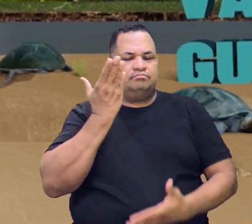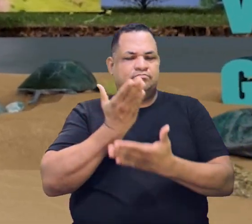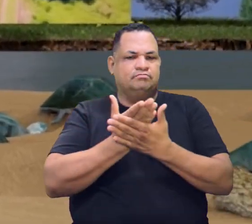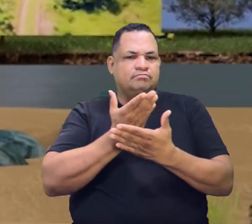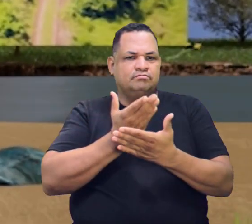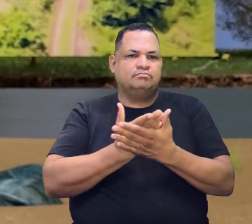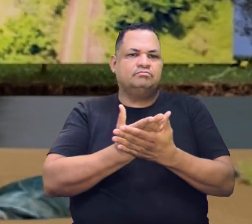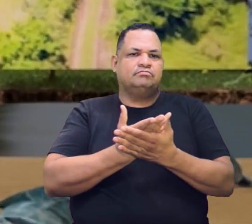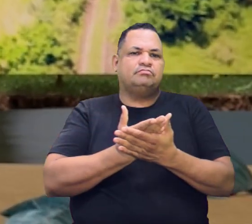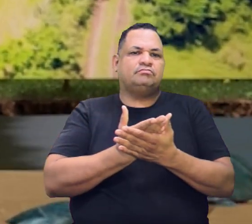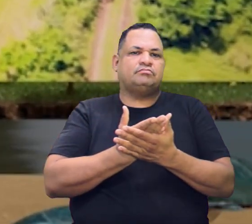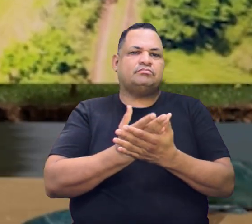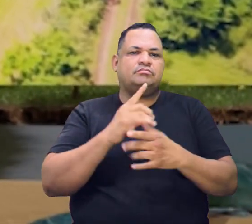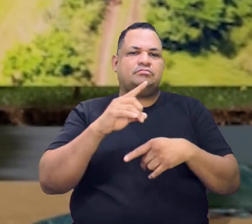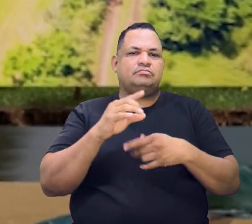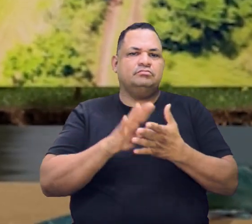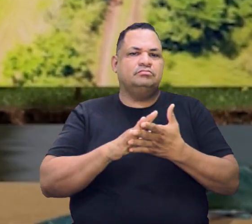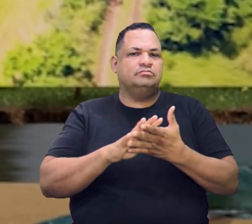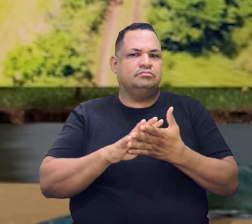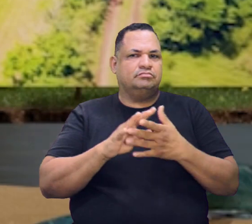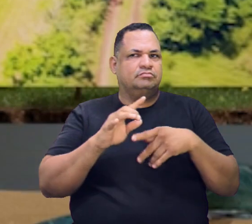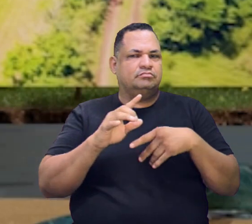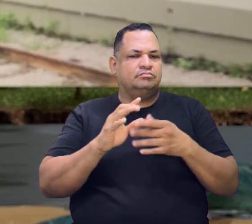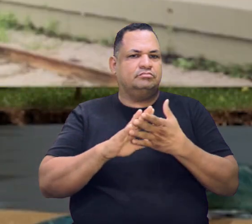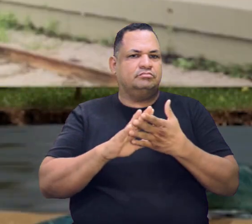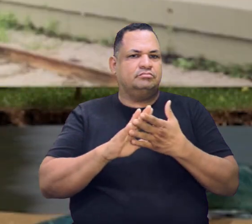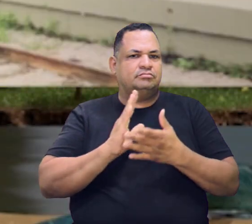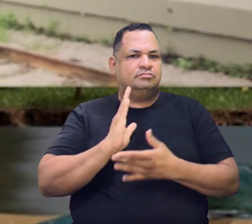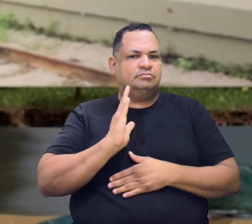aulas. Então, logo, logo,